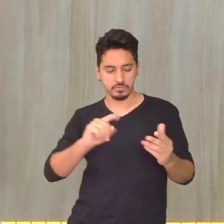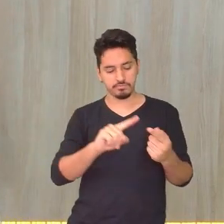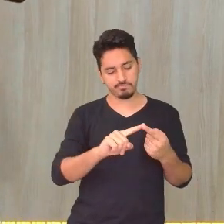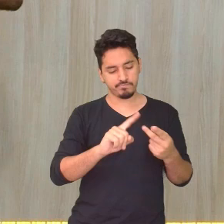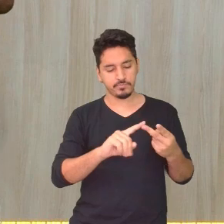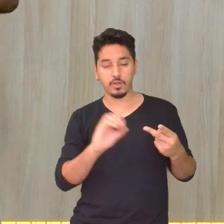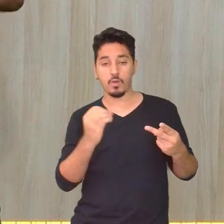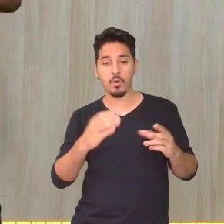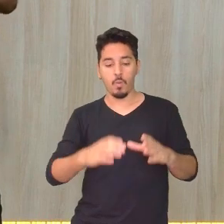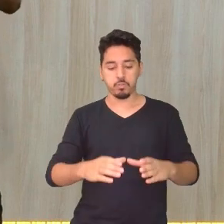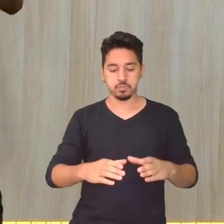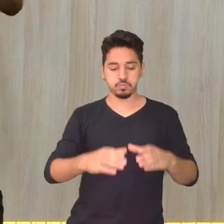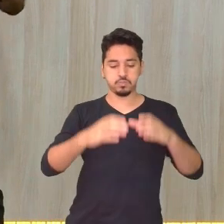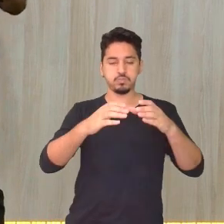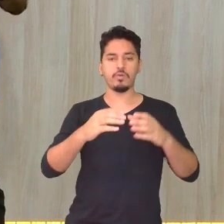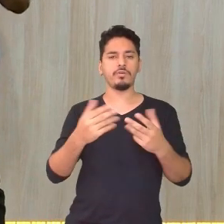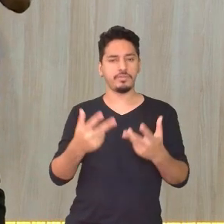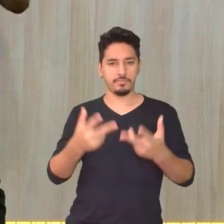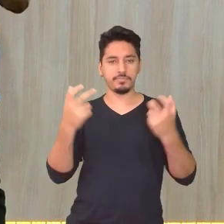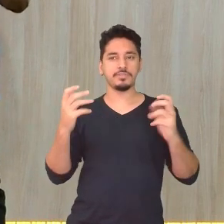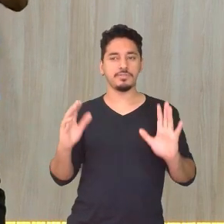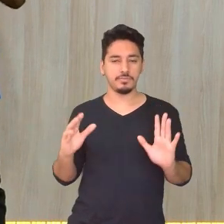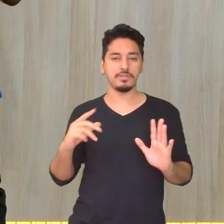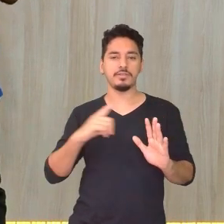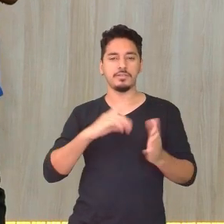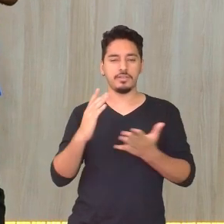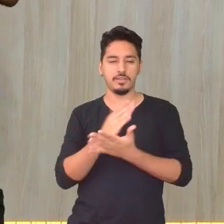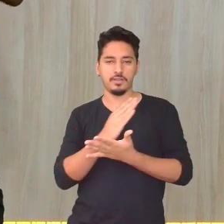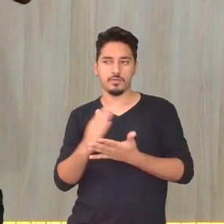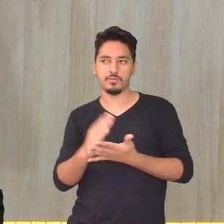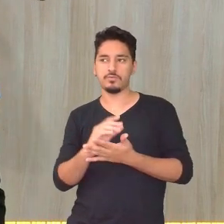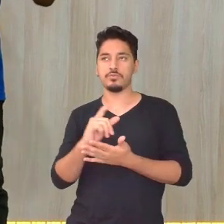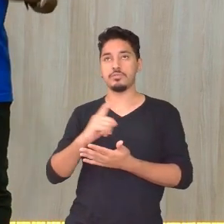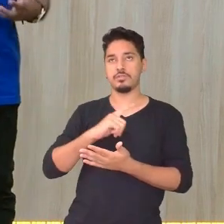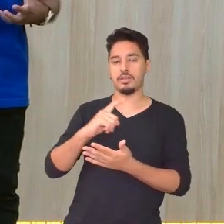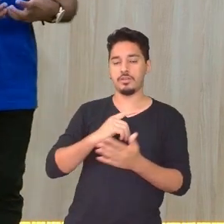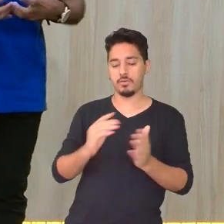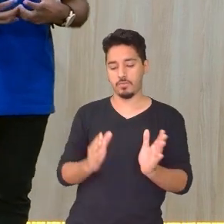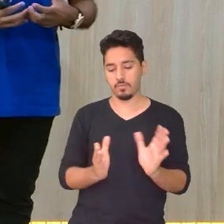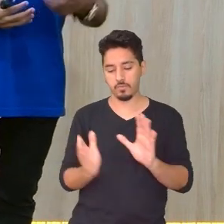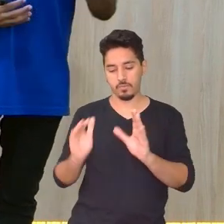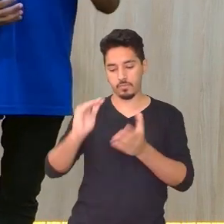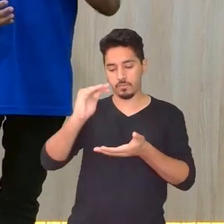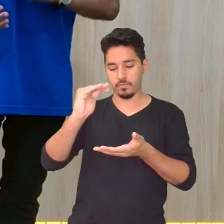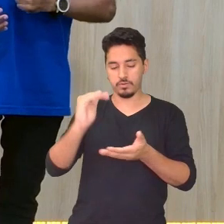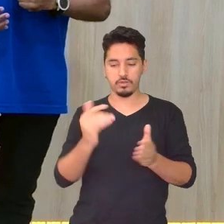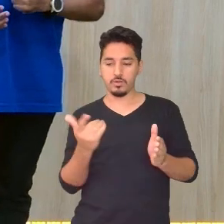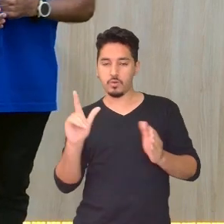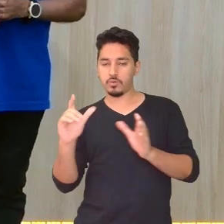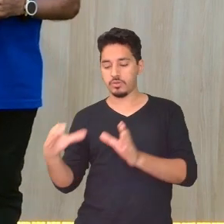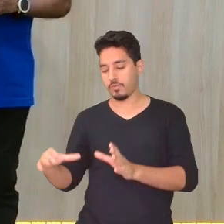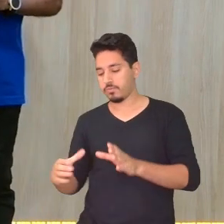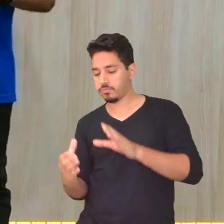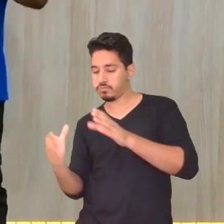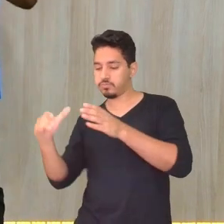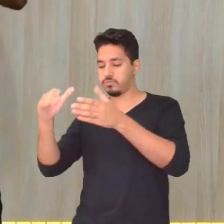forma cilíndrica. Você pode observar aí que tem umas embalagens que tem esse formato cilíndrico e tem outras embalagens que tem um formato de sabão em